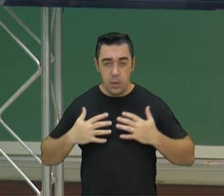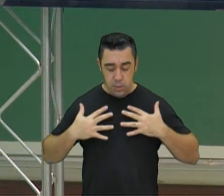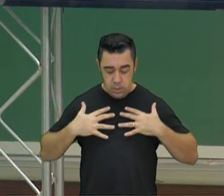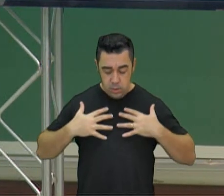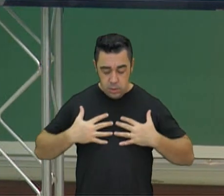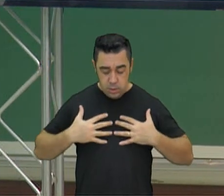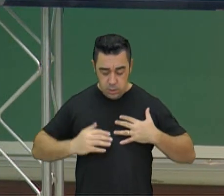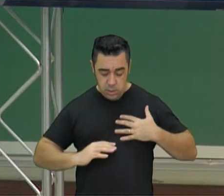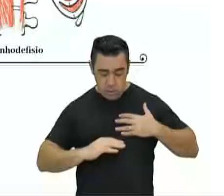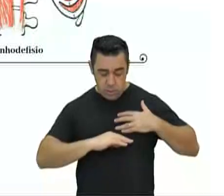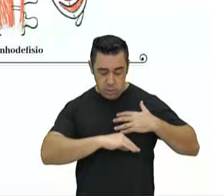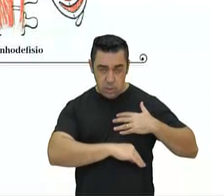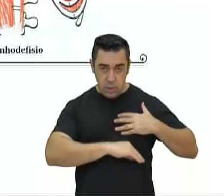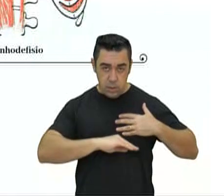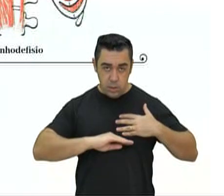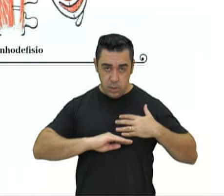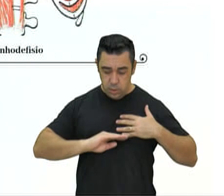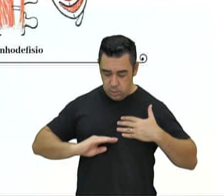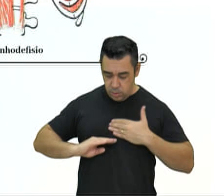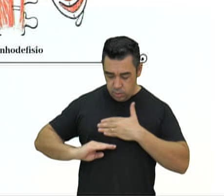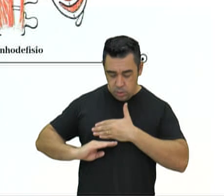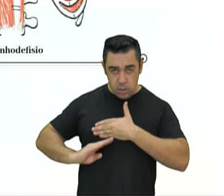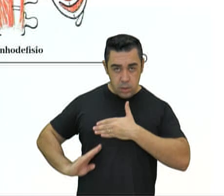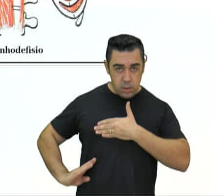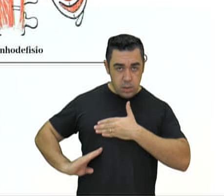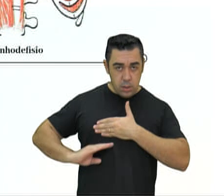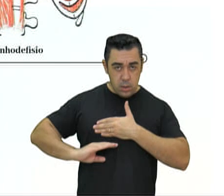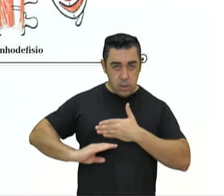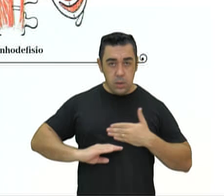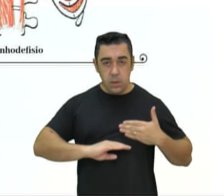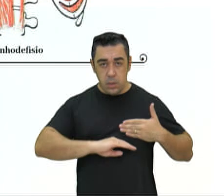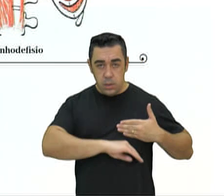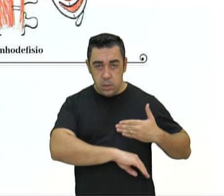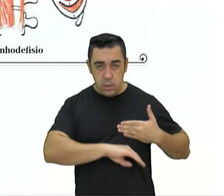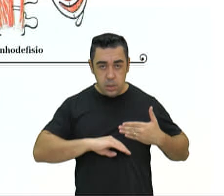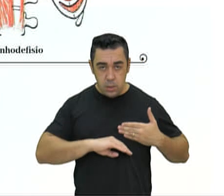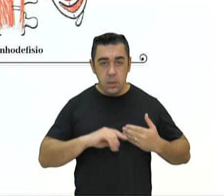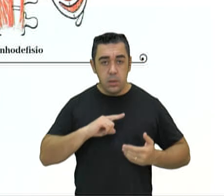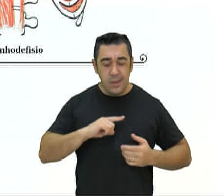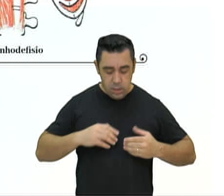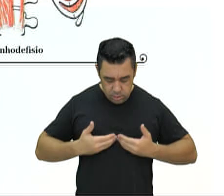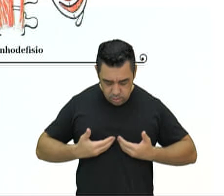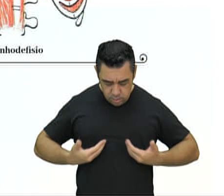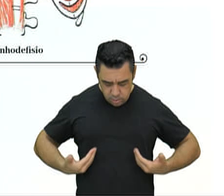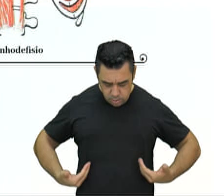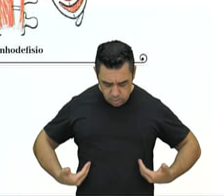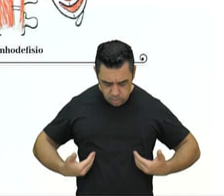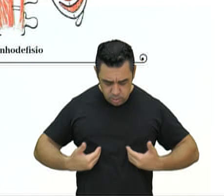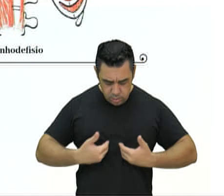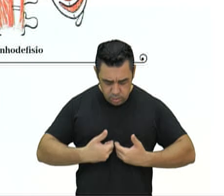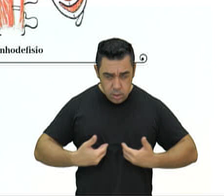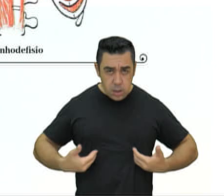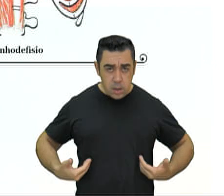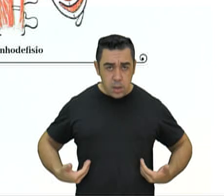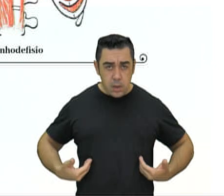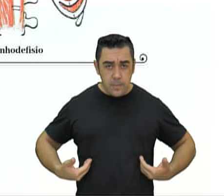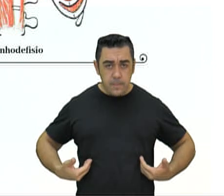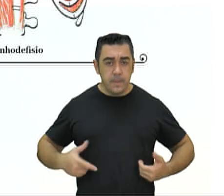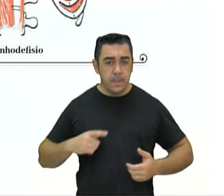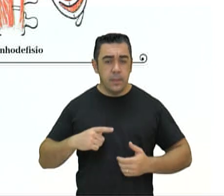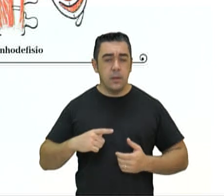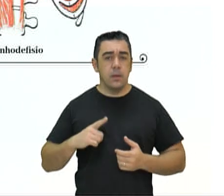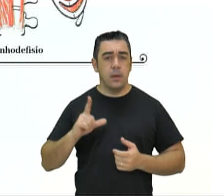das nossas costelas aqui, então ele fica aqui. Ele tem a face interna das 6 últimas costelas, a face interna no